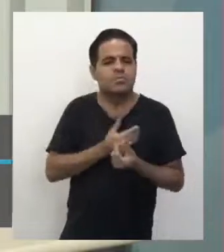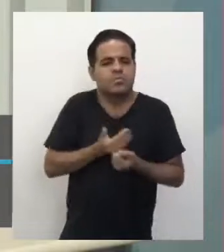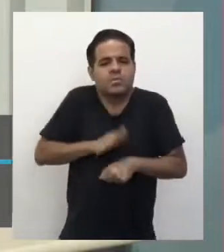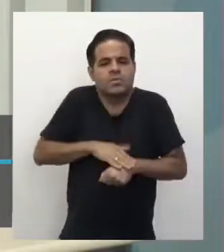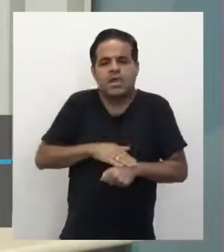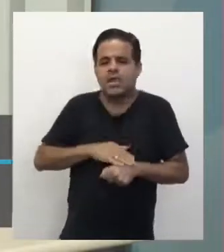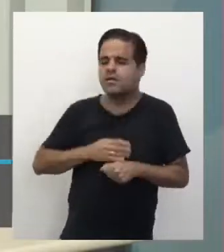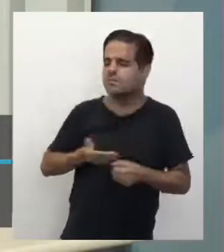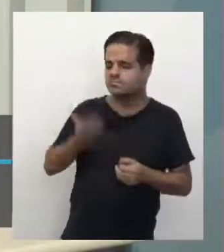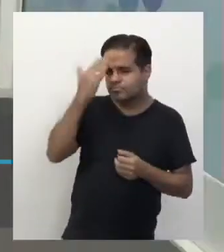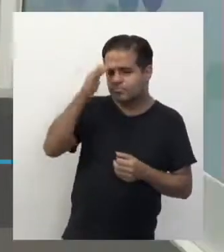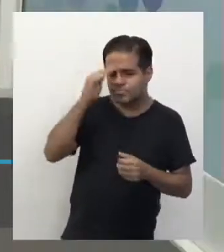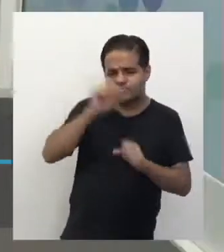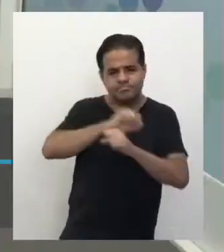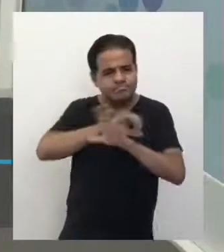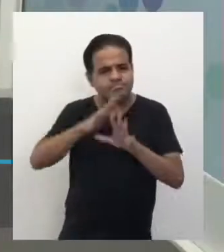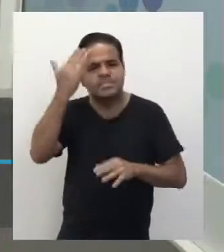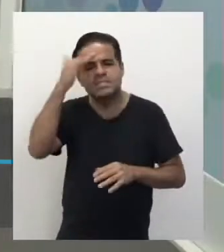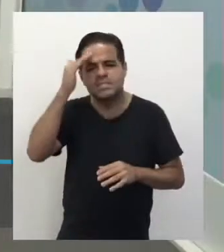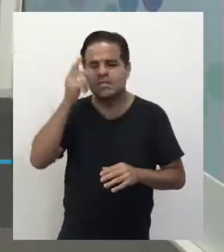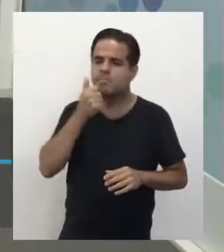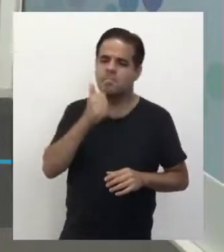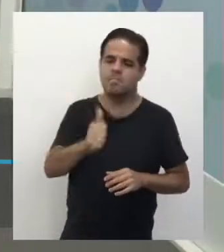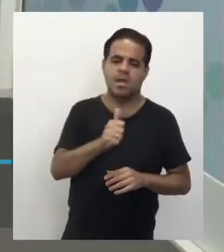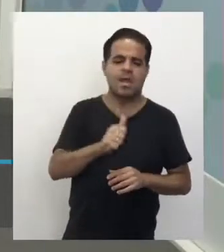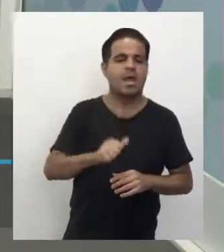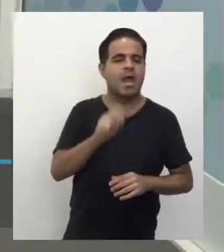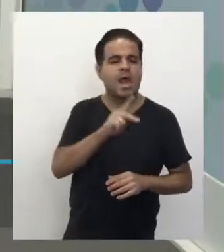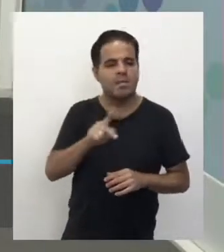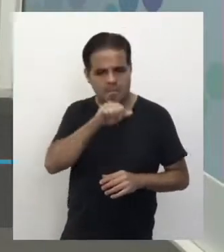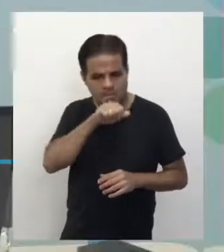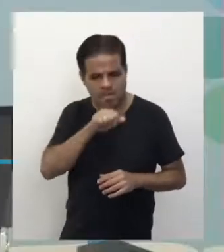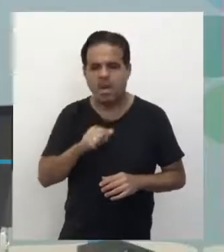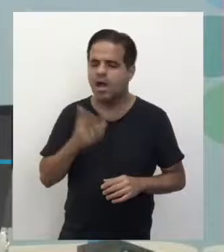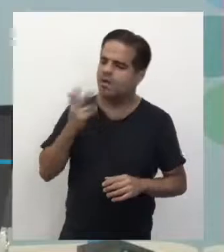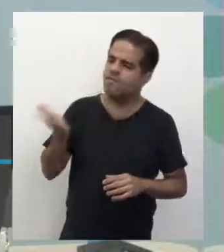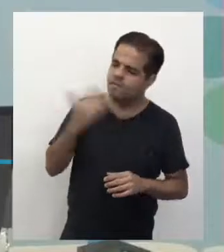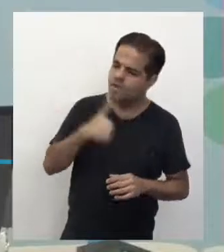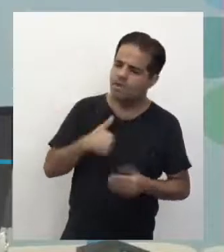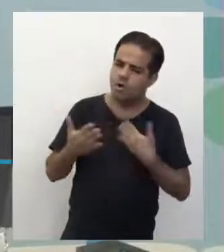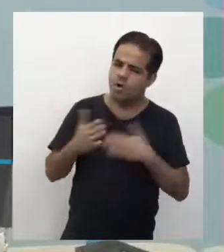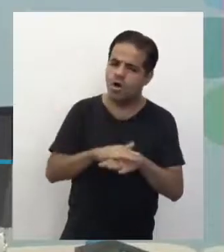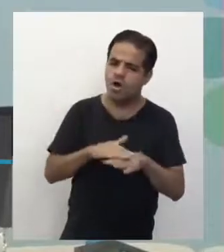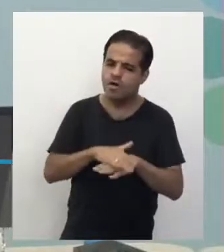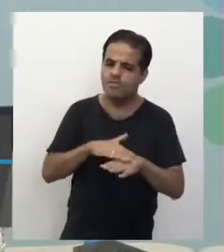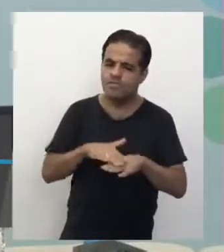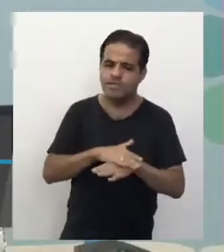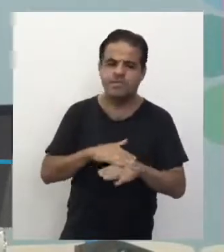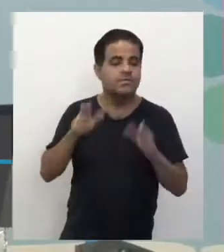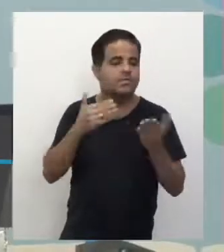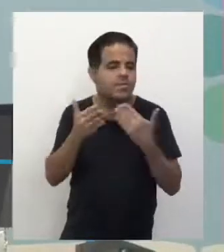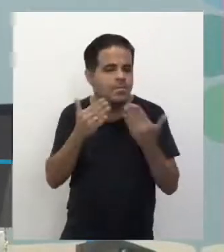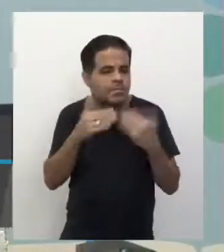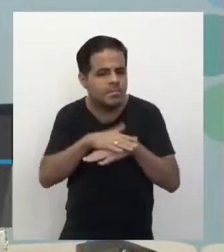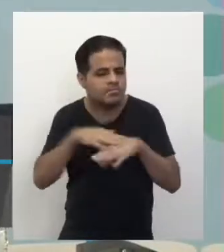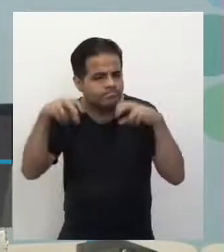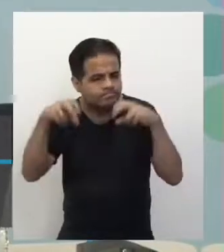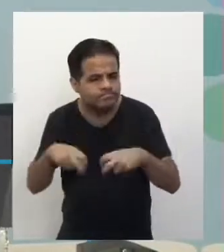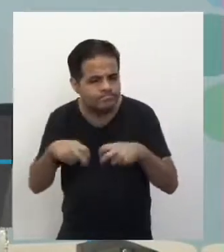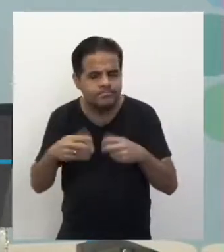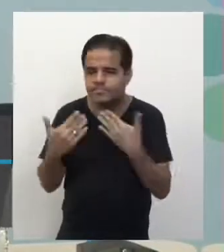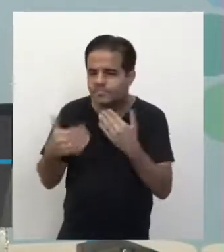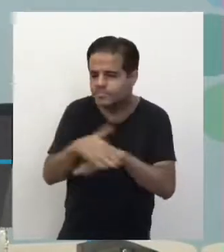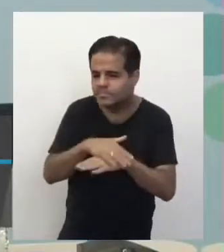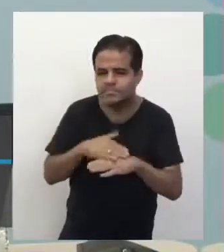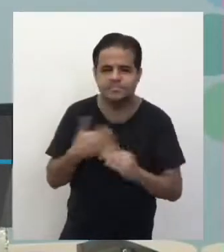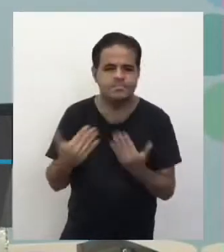bem essa ideia. Sabe o que eu lembrei? Quando a mãe fala, né? A mãe ou o pai, vamos conversar? Vamos ter uma conversa, né? Então, a